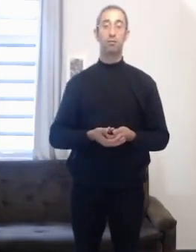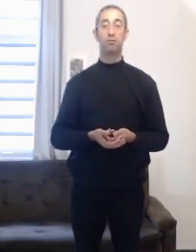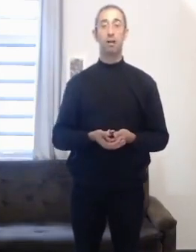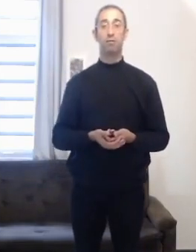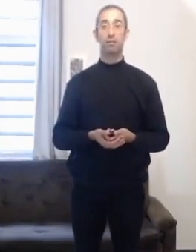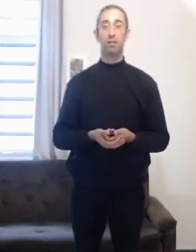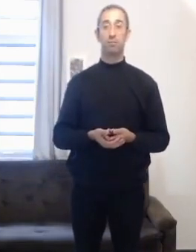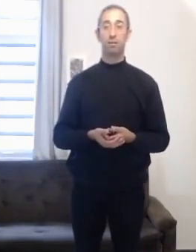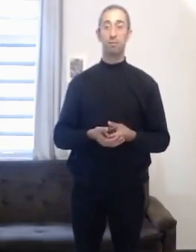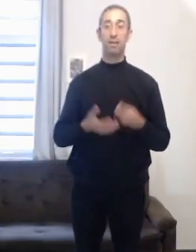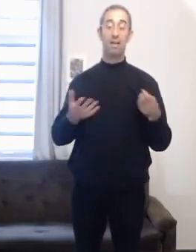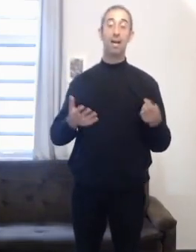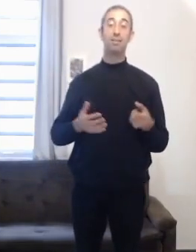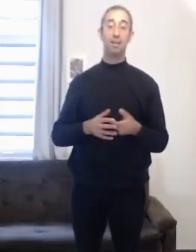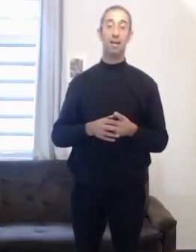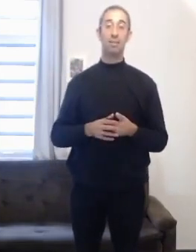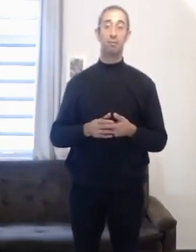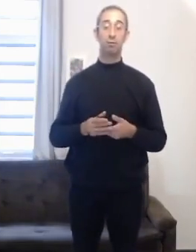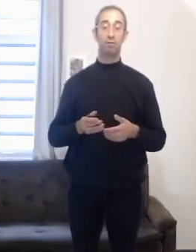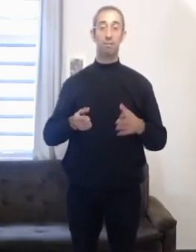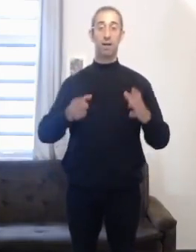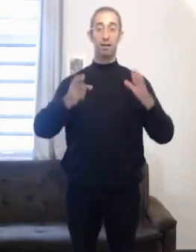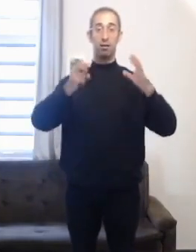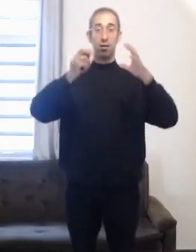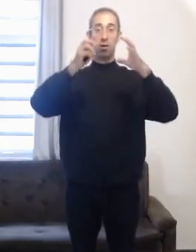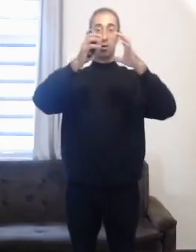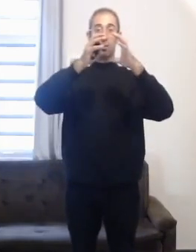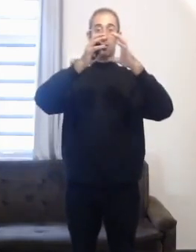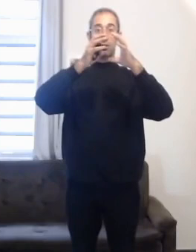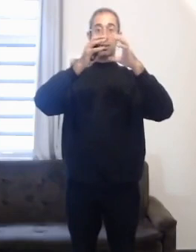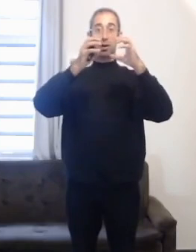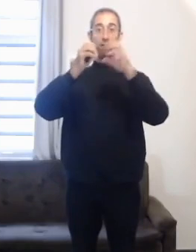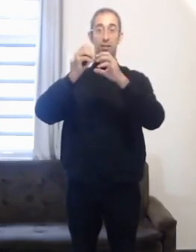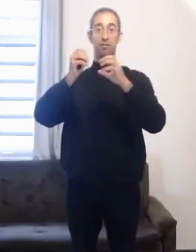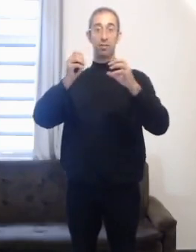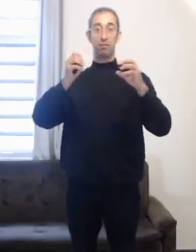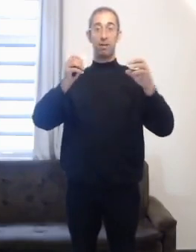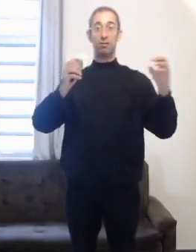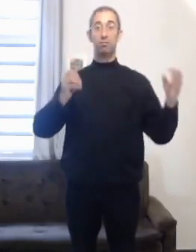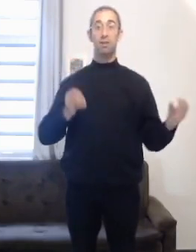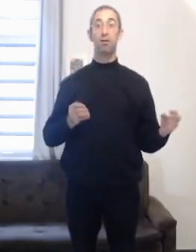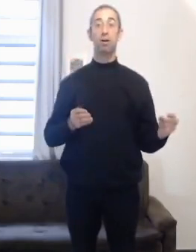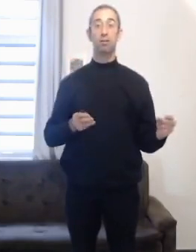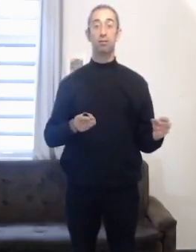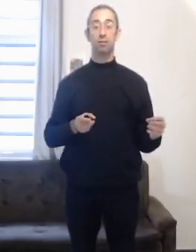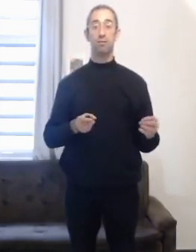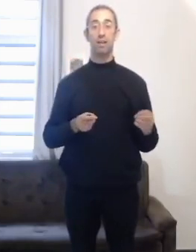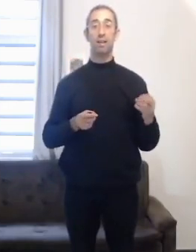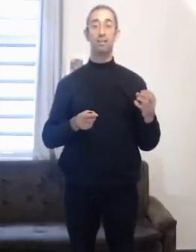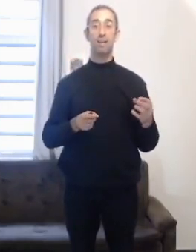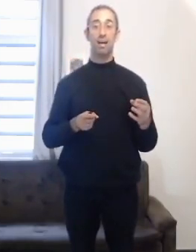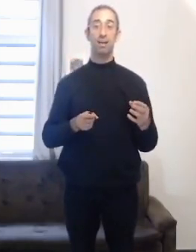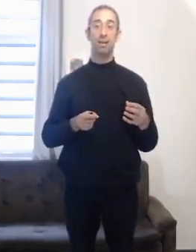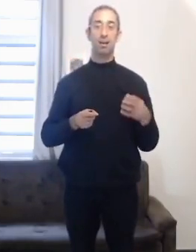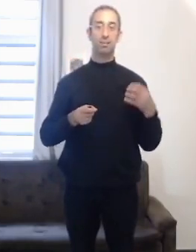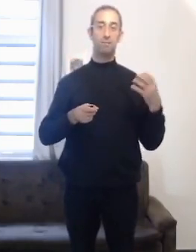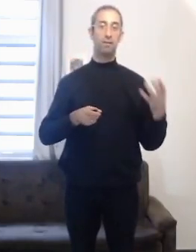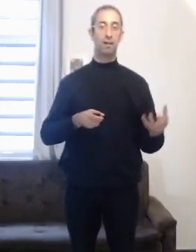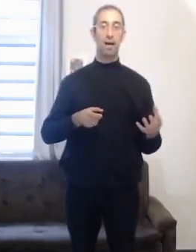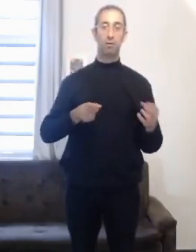também podem ajudar vocês, por exemplo, de análise. Análise é quando você pega uma coisa geral e vai dividir em pedaços menores. Você vai